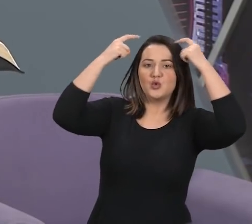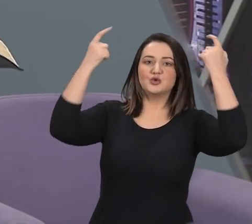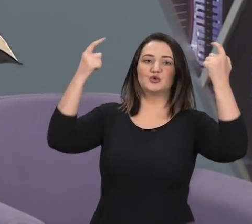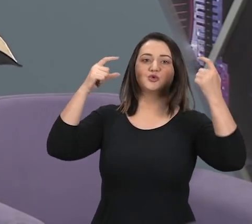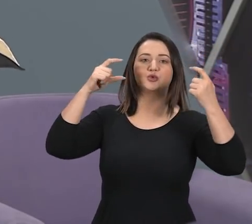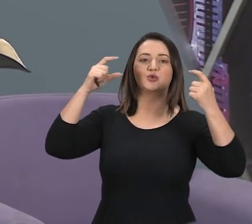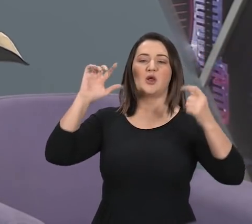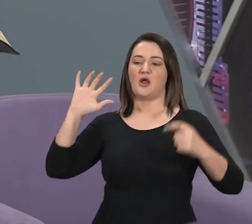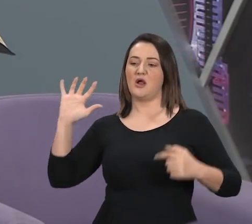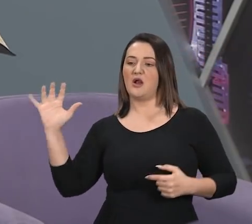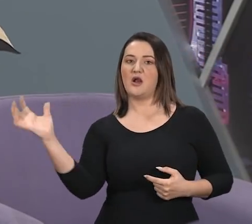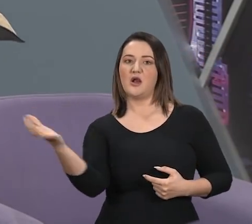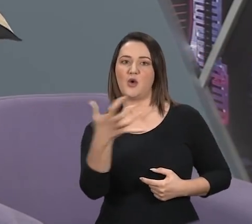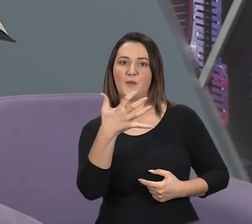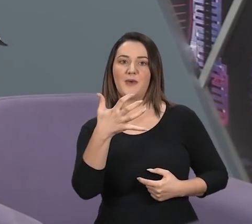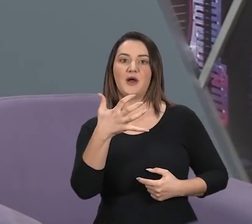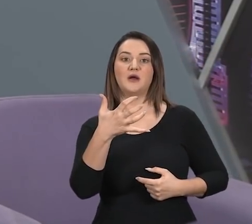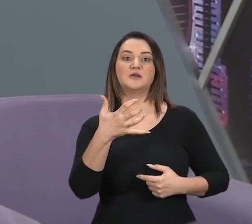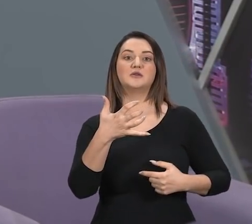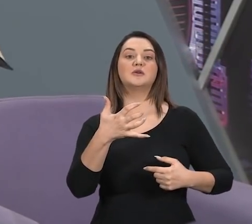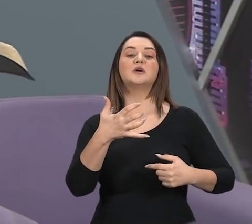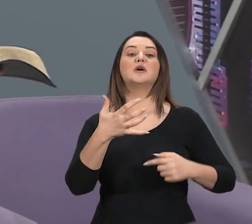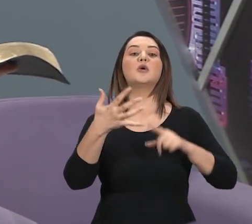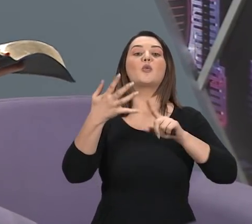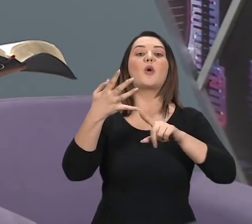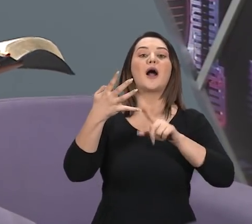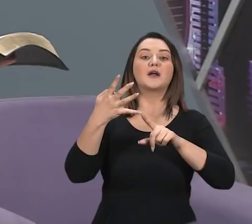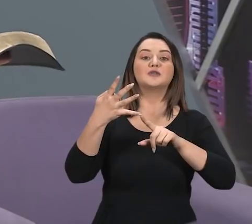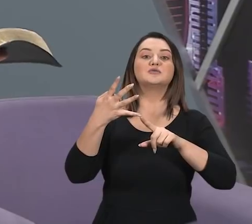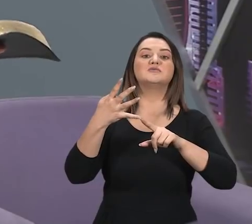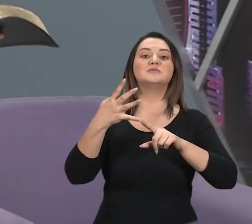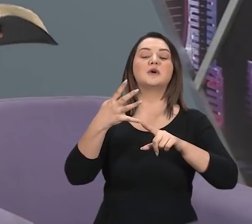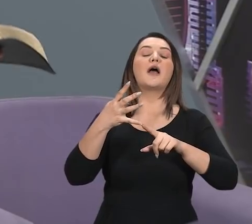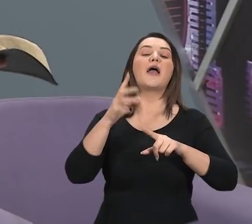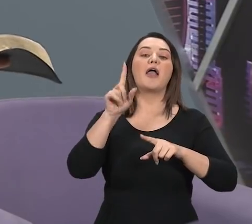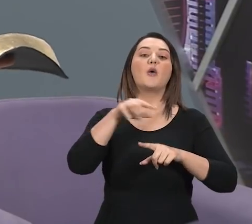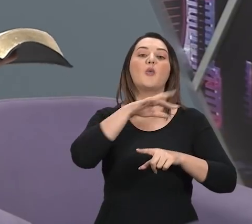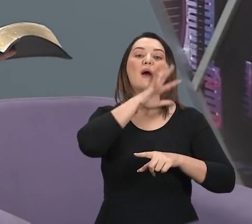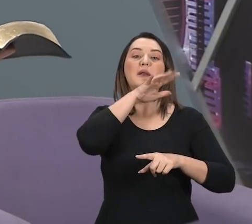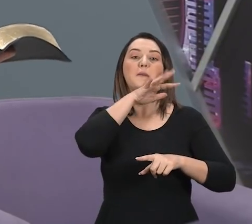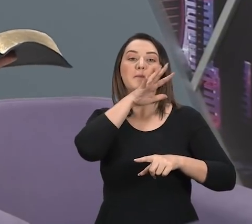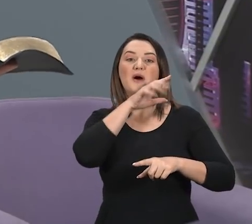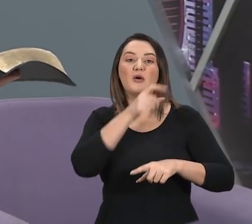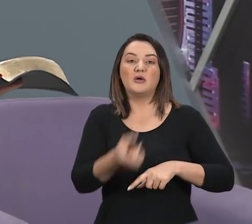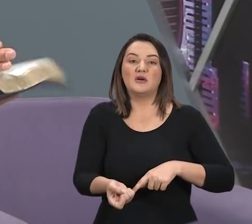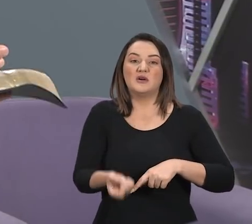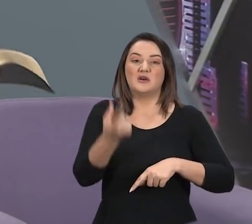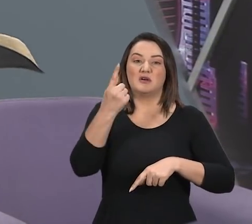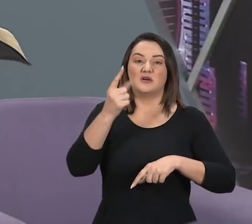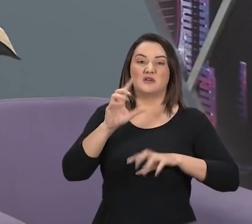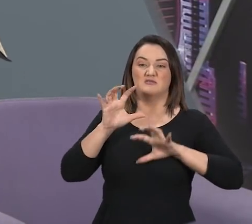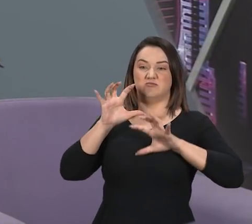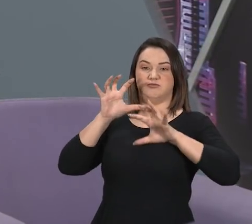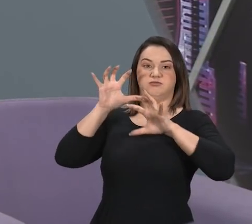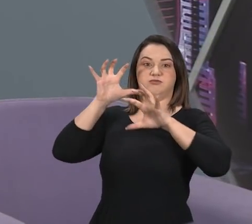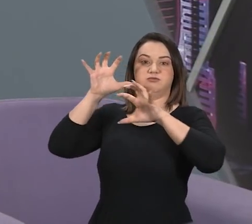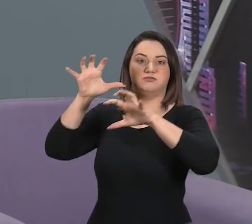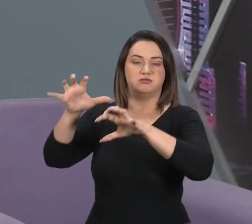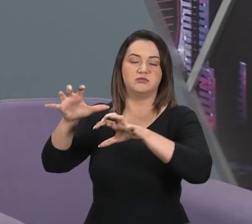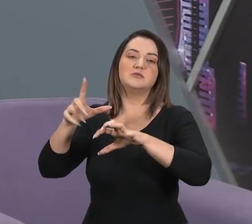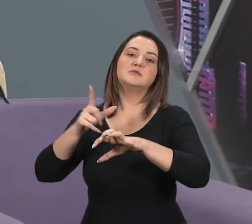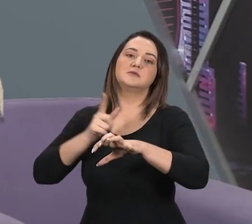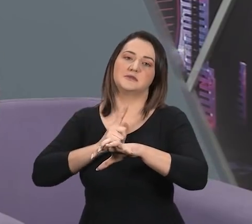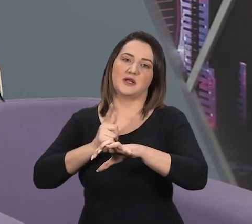e terrível. Então Daniel fala de 4 animais. A pergunta é: o que significa animal na profecia de Daniel e na profecia